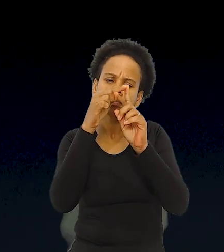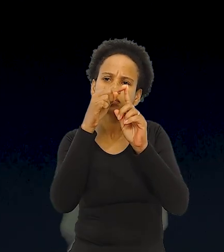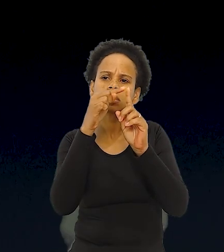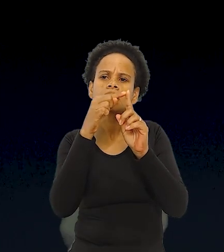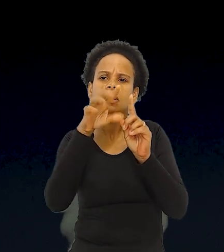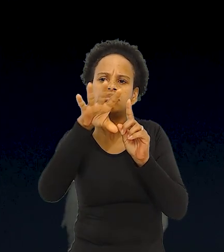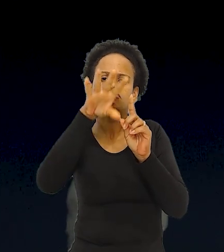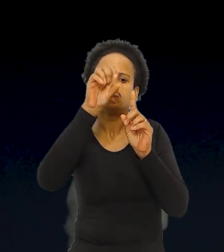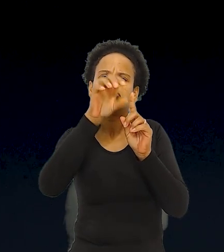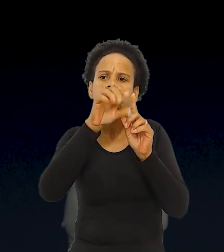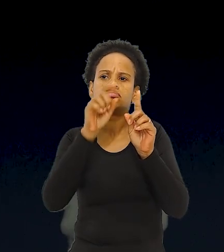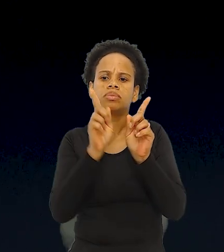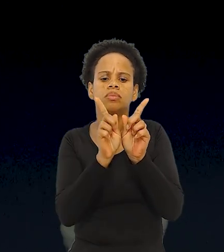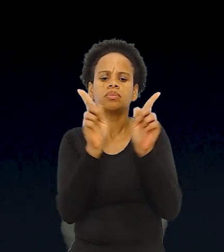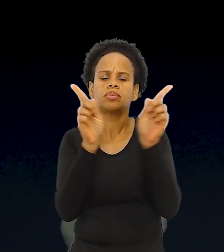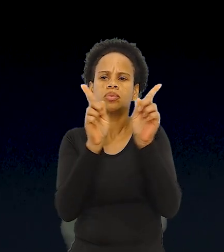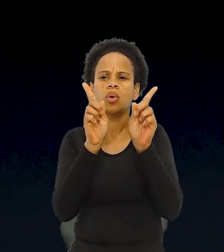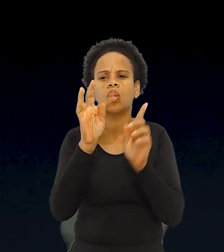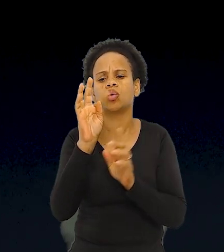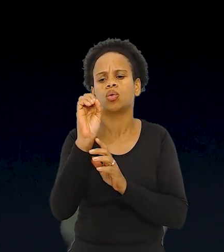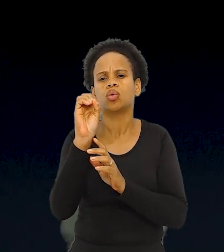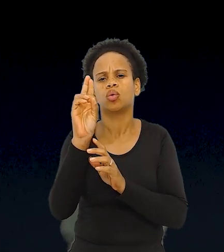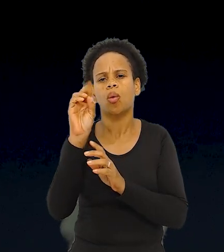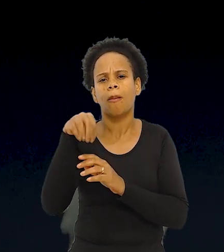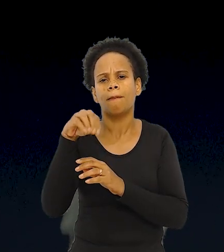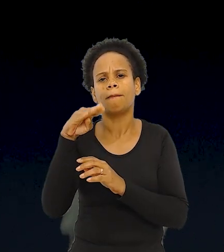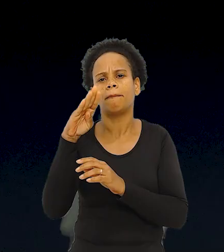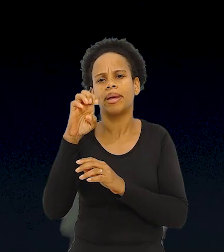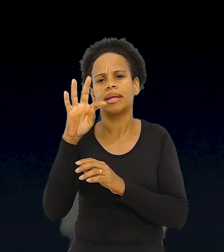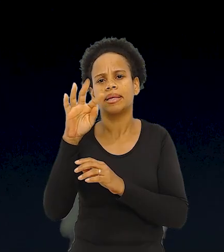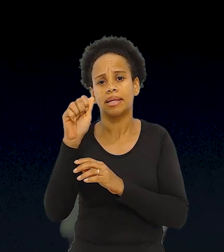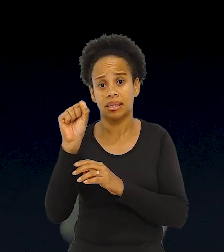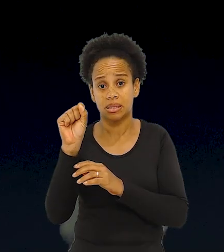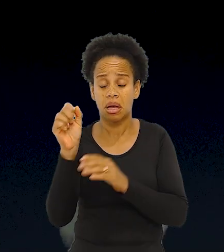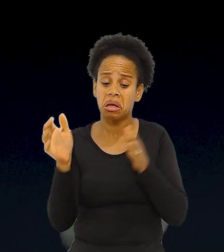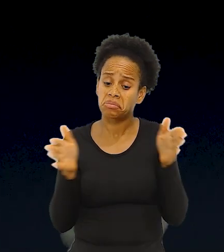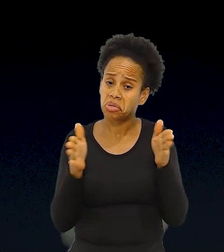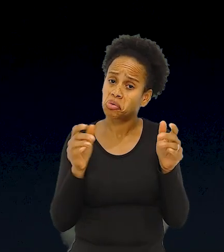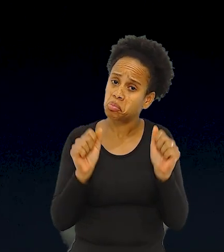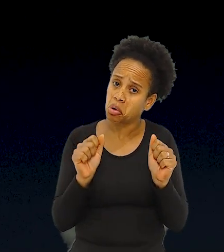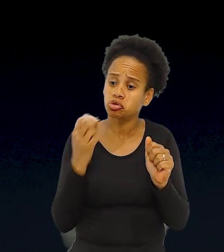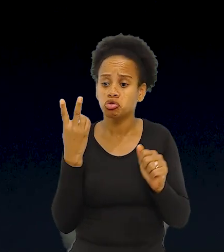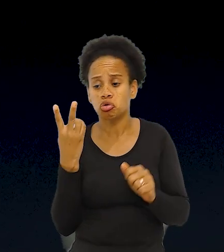no cefalotórax. Esse período pode durar de 2 a 3 dias.